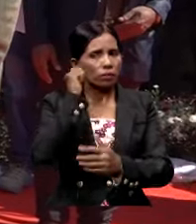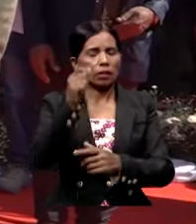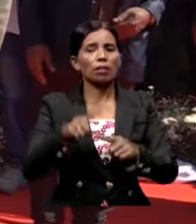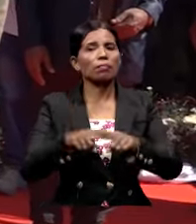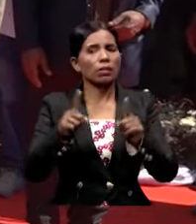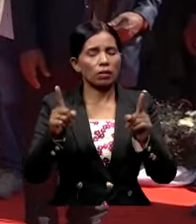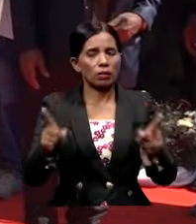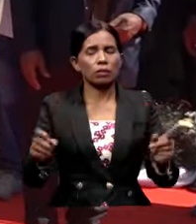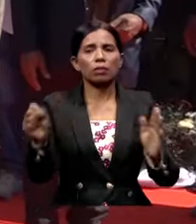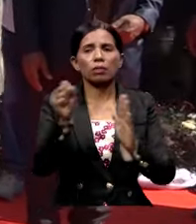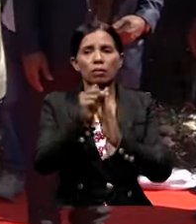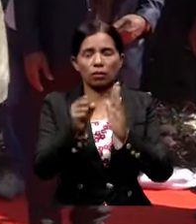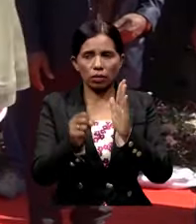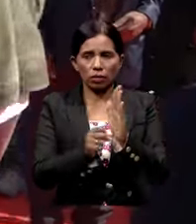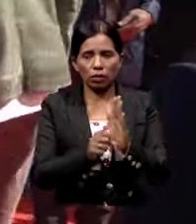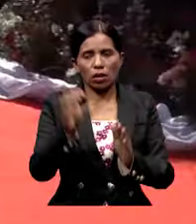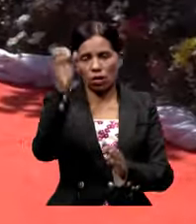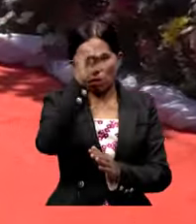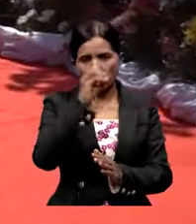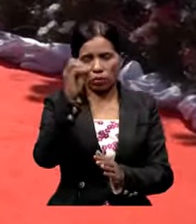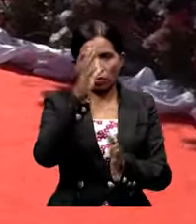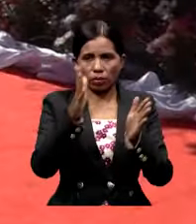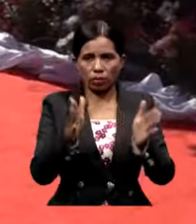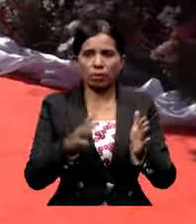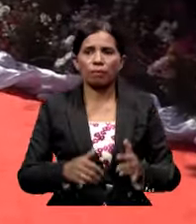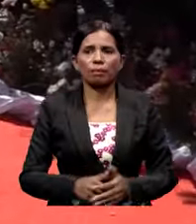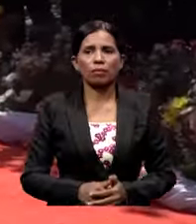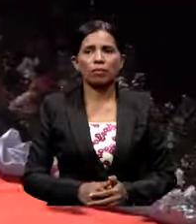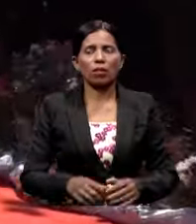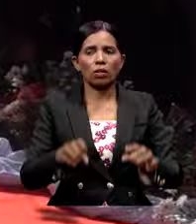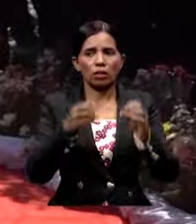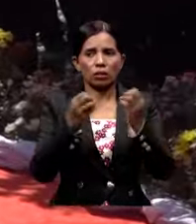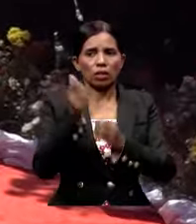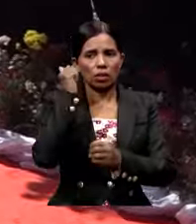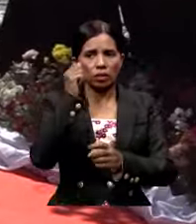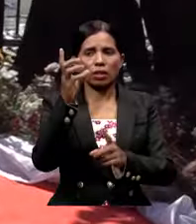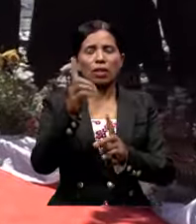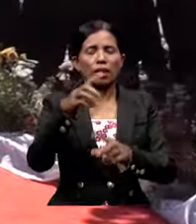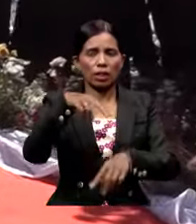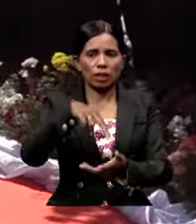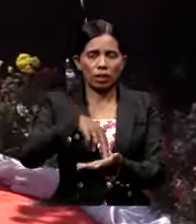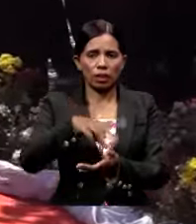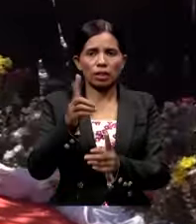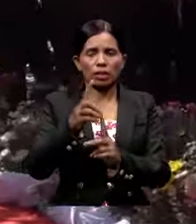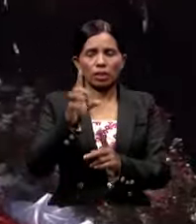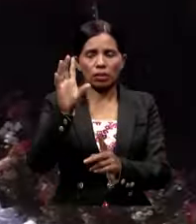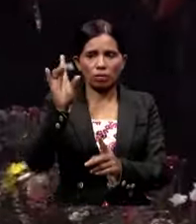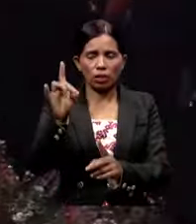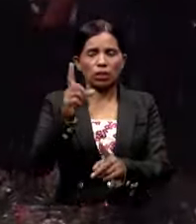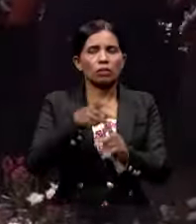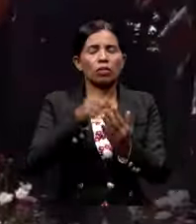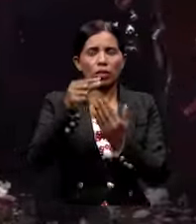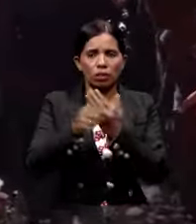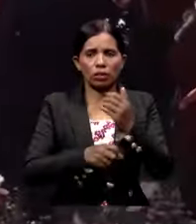be ho estatuto observador. Organização ASEAN Haria Loron Walu Fun Agosto Tina Reun Ida